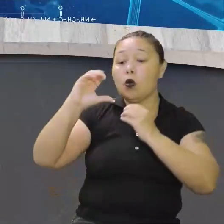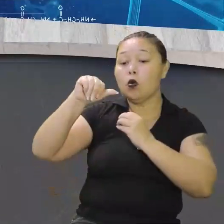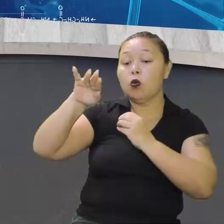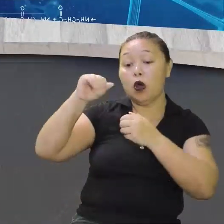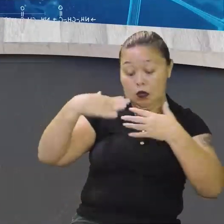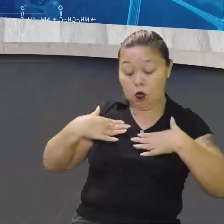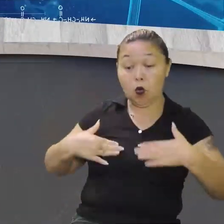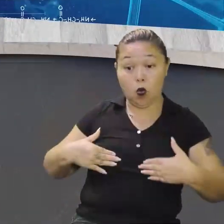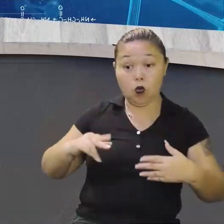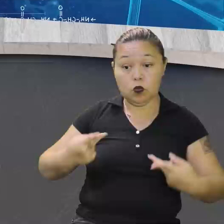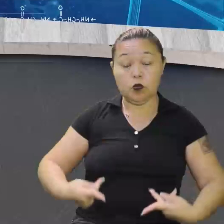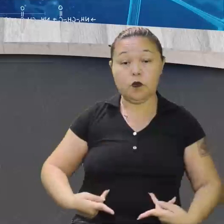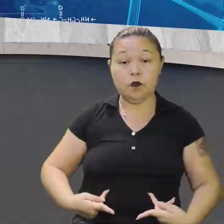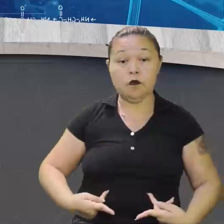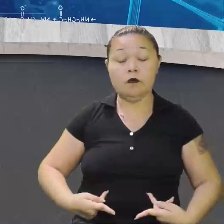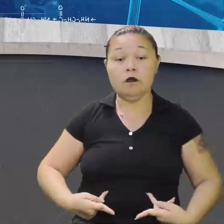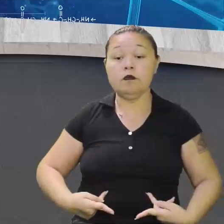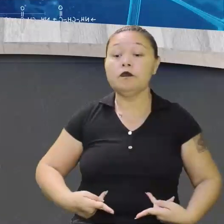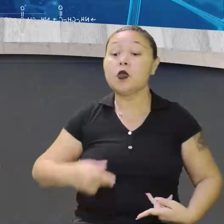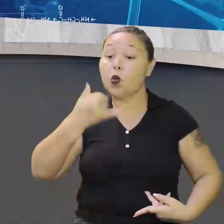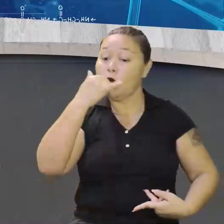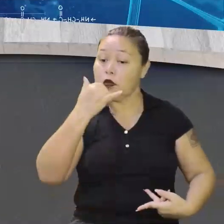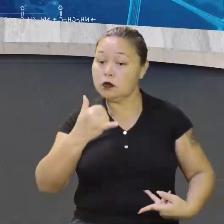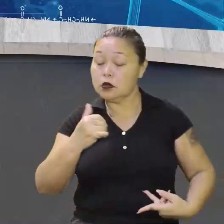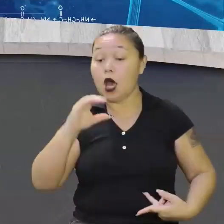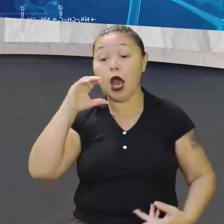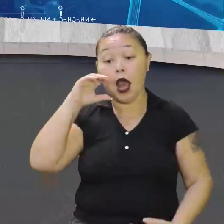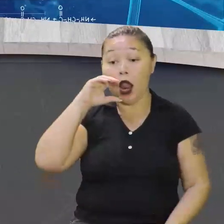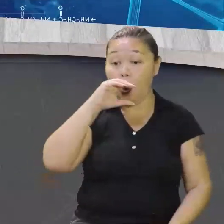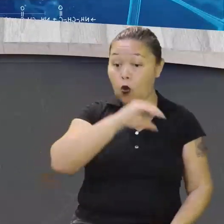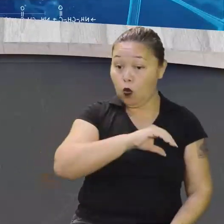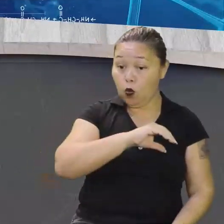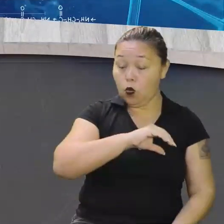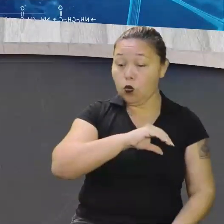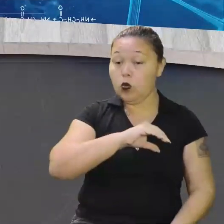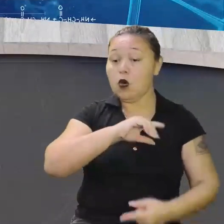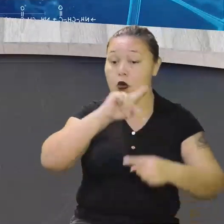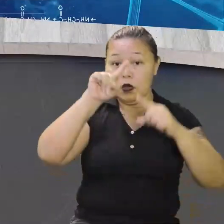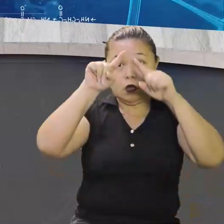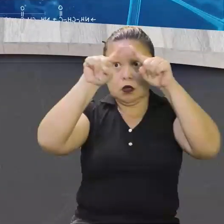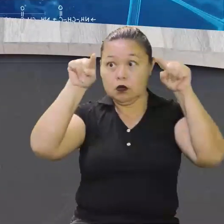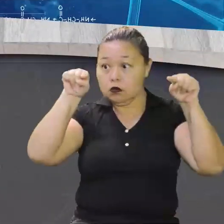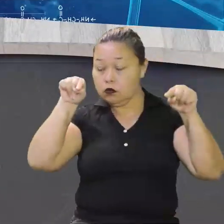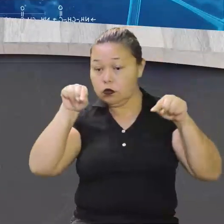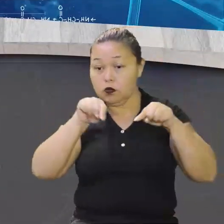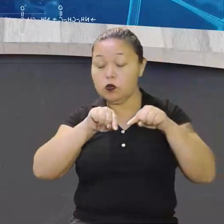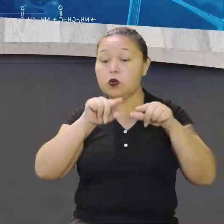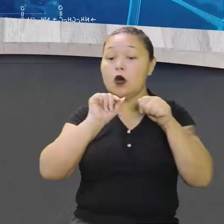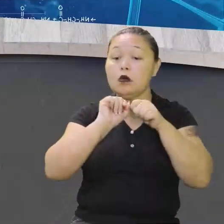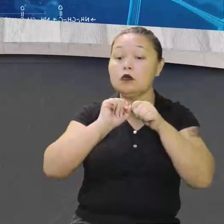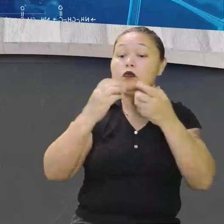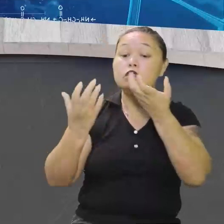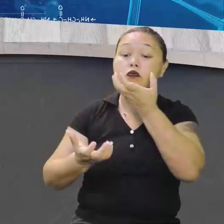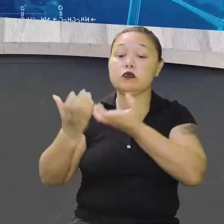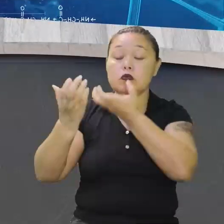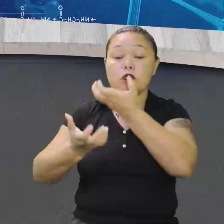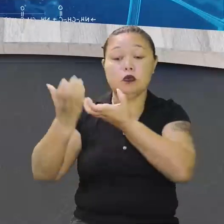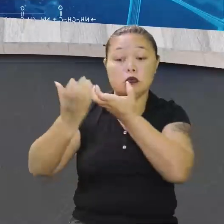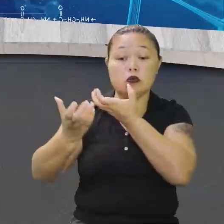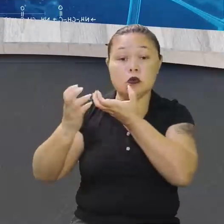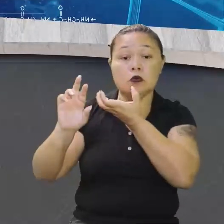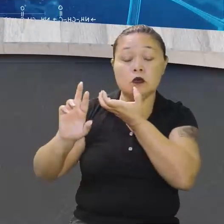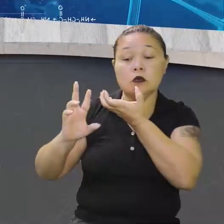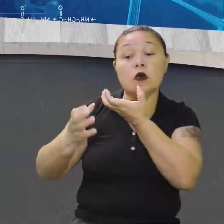humano. Com a energia, o calor e o oxigênio, o triângulo do fogo, você tem o fogo, que é